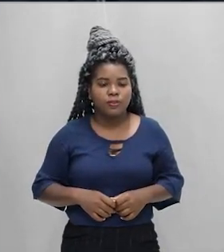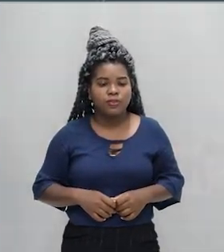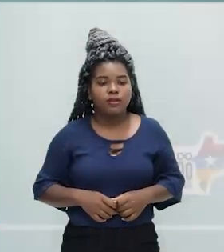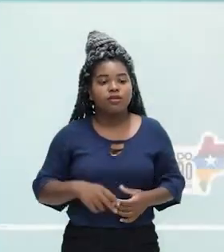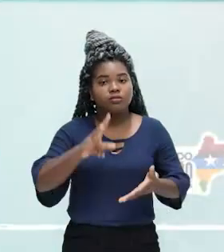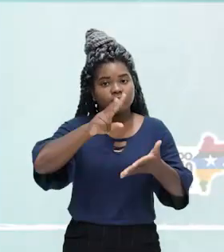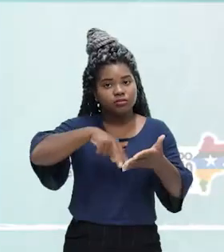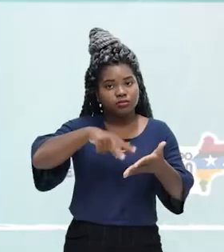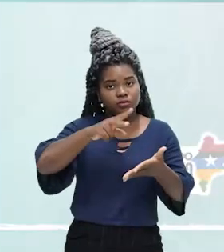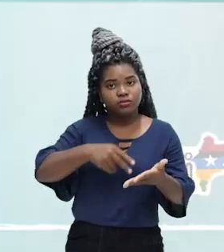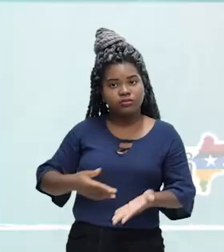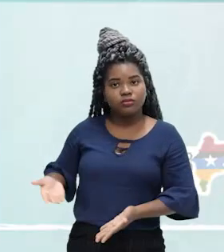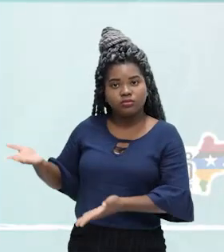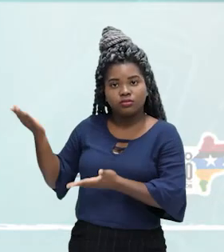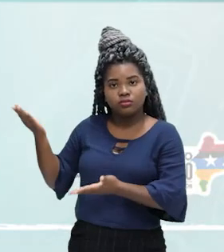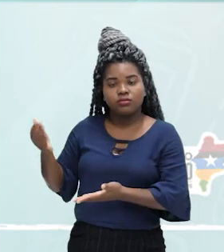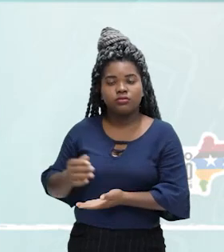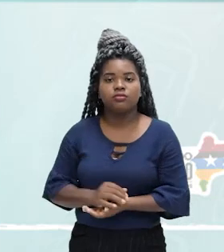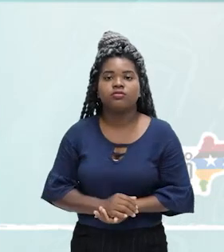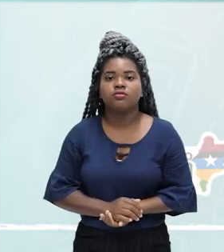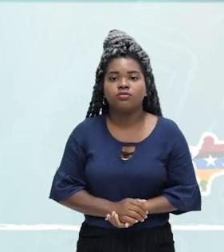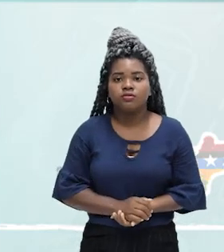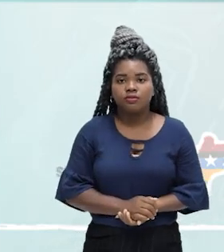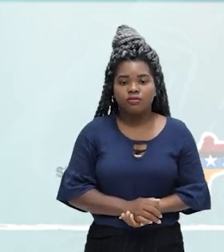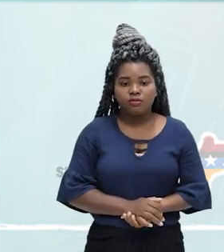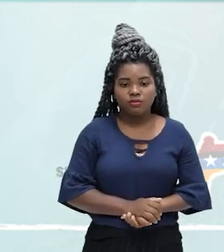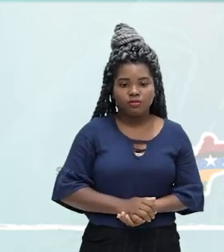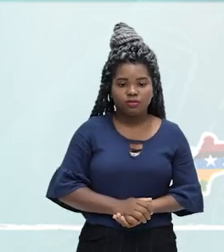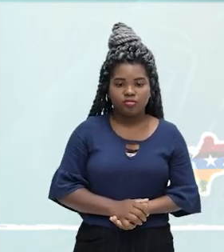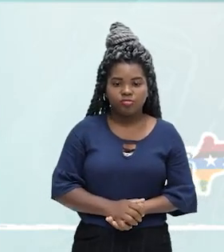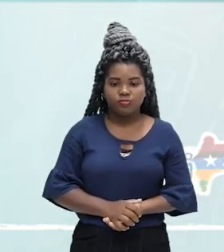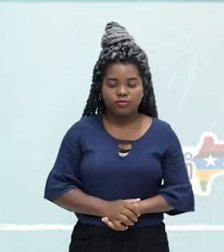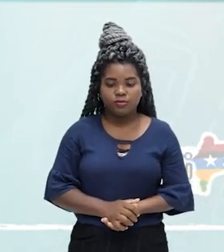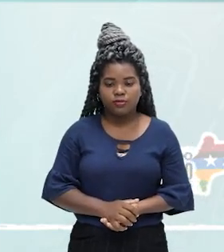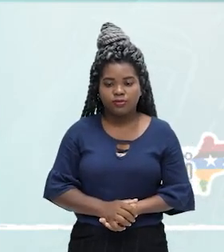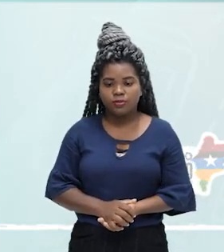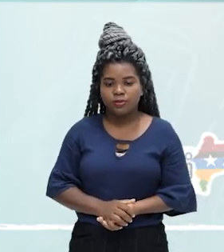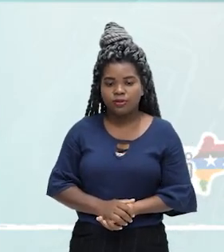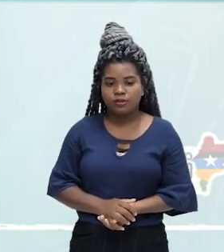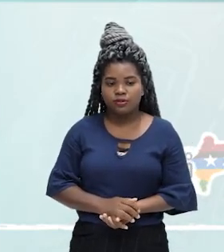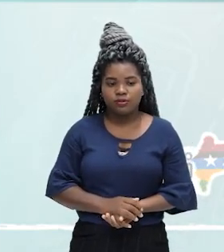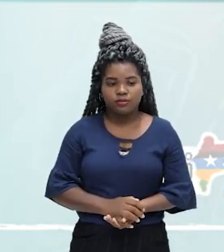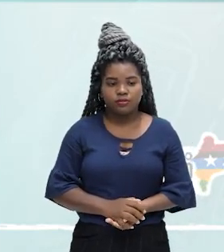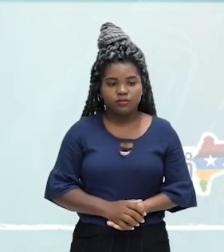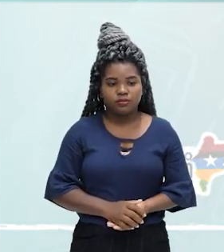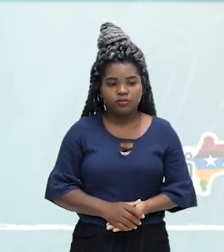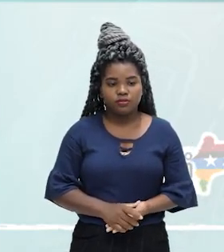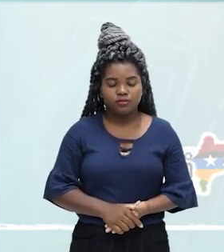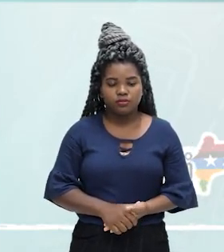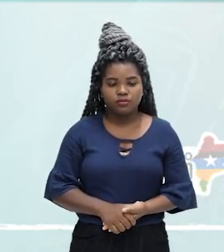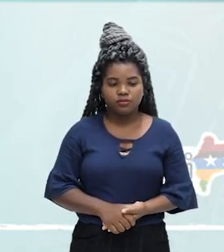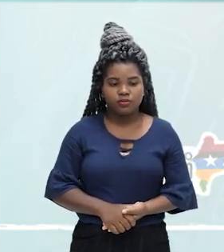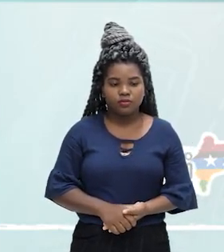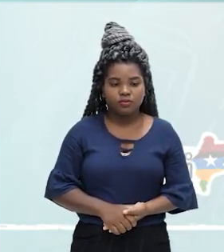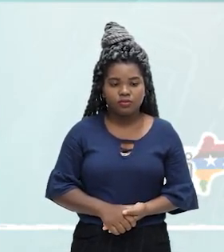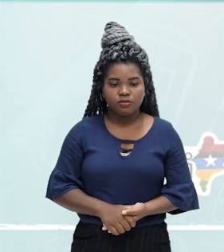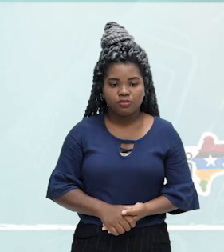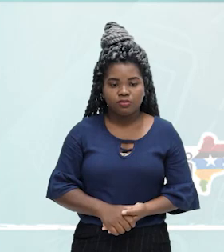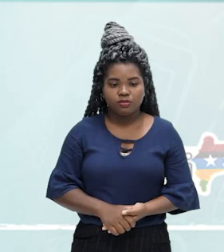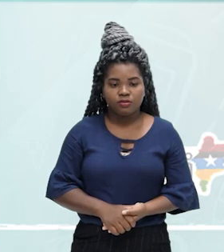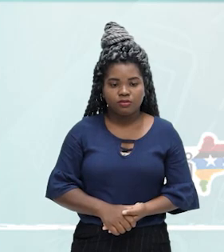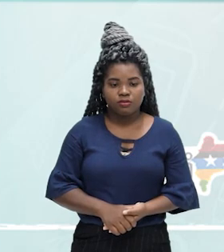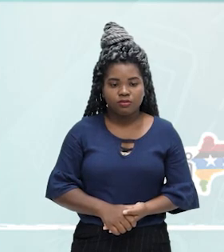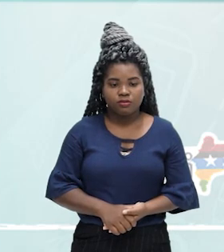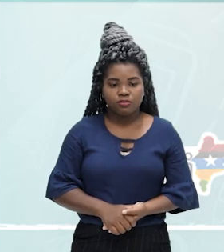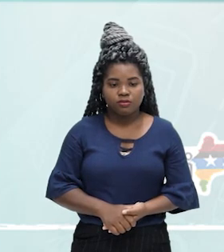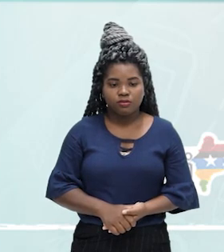Leiam aí, ó. O romantismo não mais representa os anseios da sociedade, isso já ficou claro, tá? Sociedade do século XIX, a qual